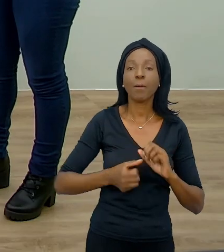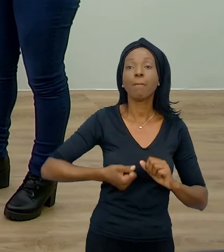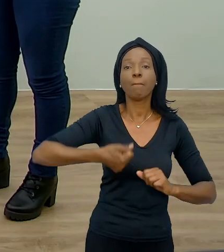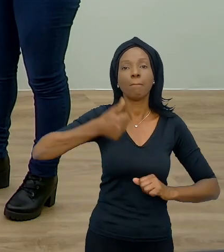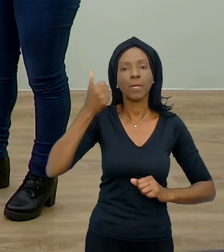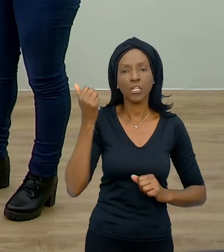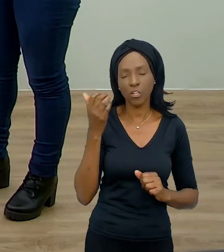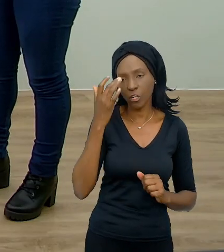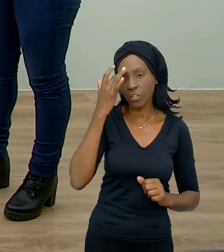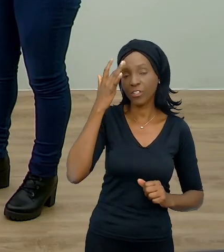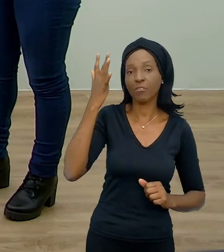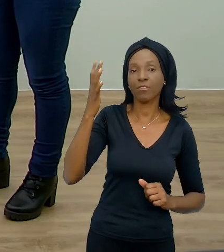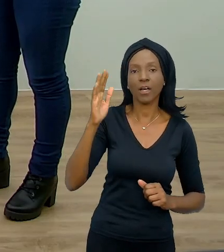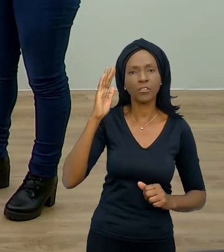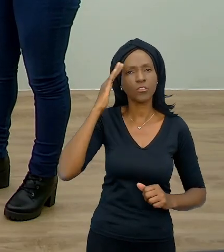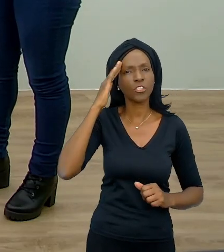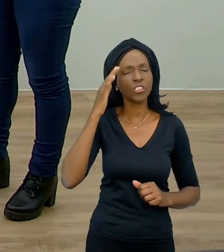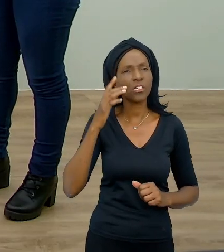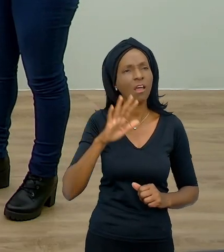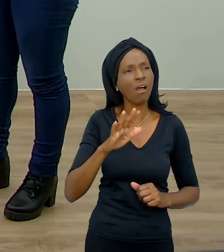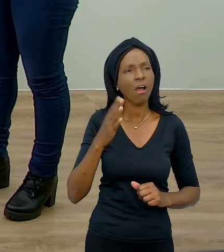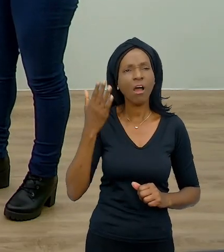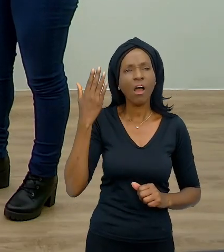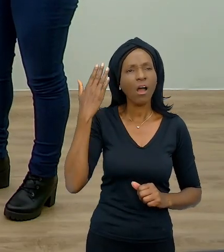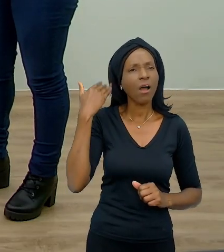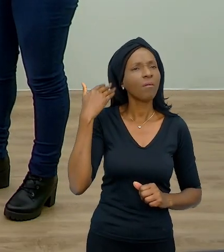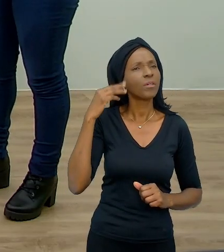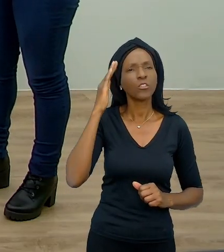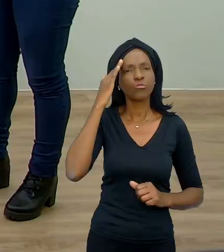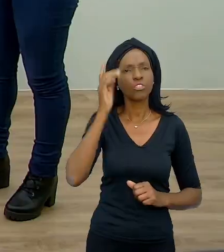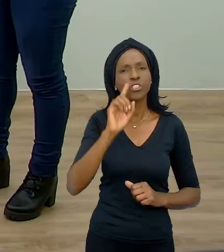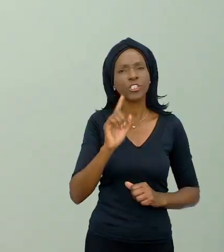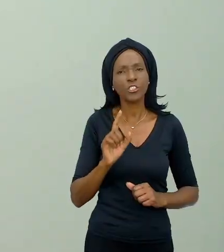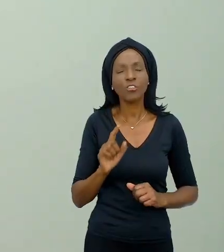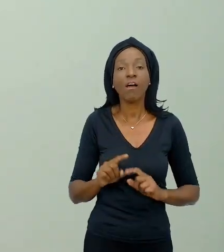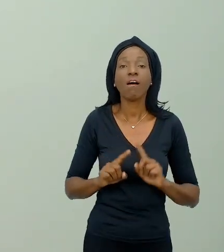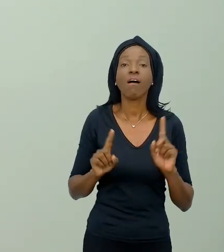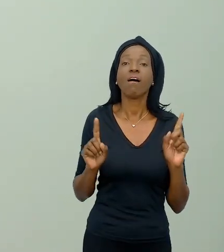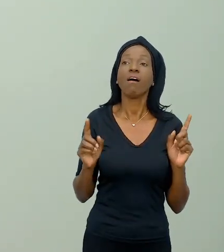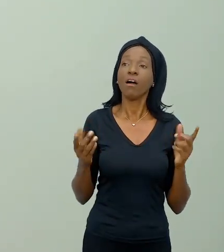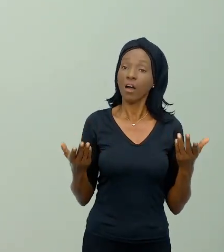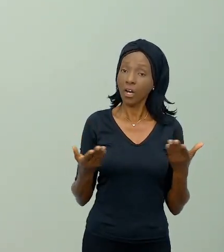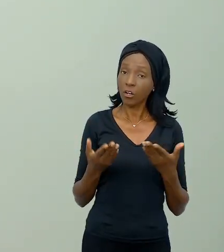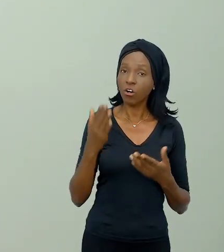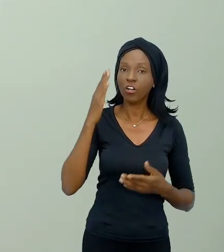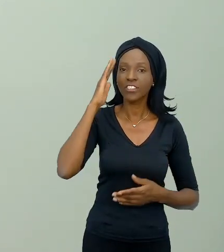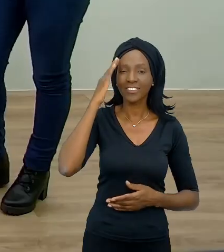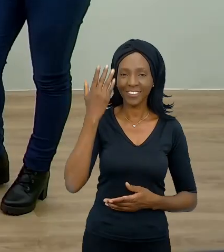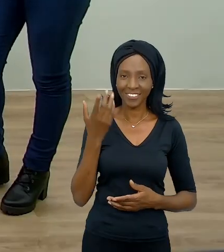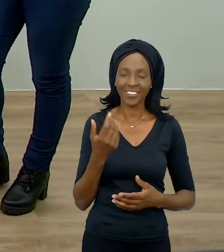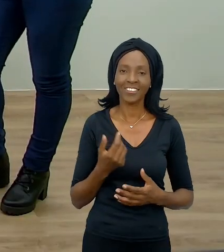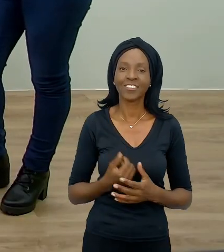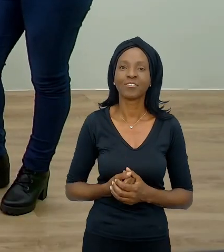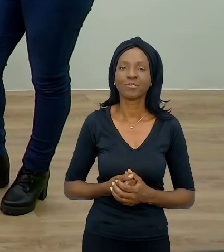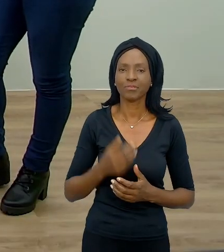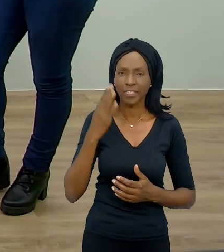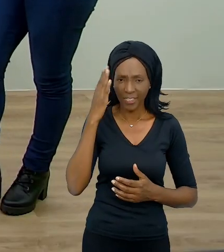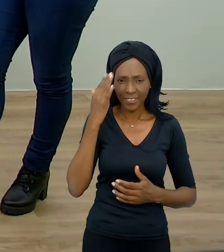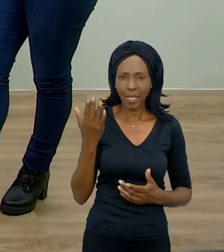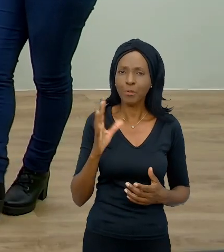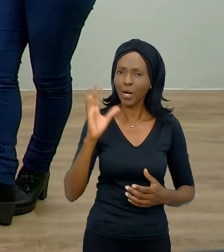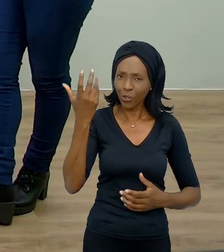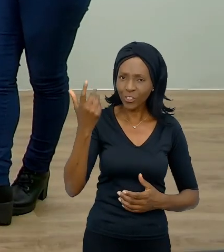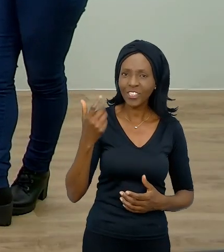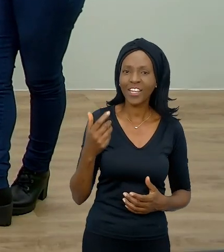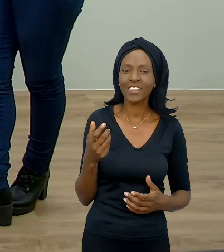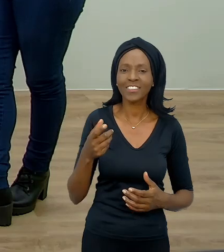de conhecimento para os estudantes. Ah, eu não tinha pensado nisso, agora, poxa vida... Agora ficou mais claro. Exato. Sabe quando a gente